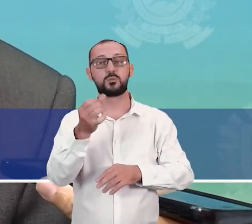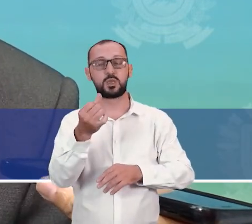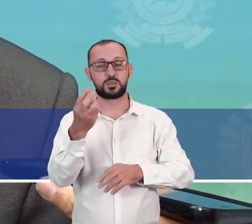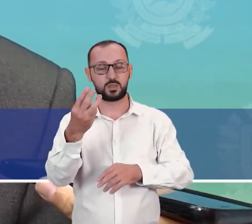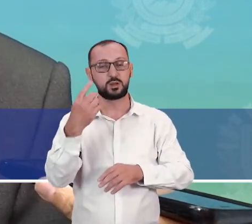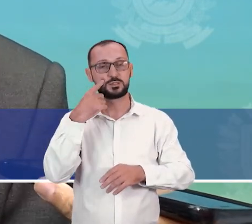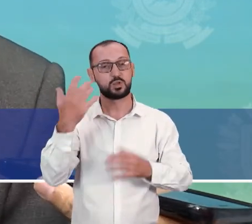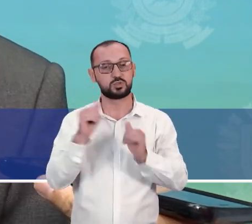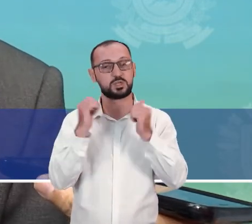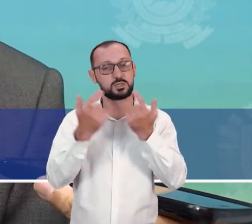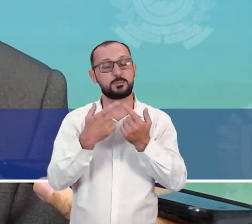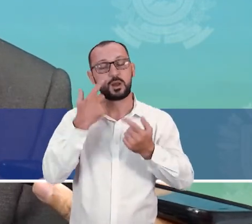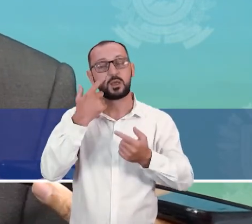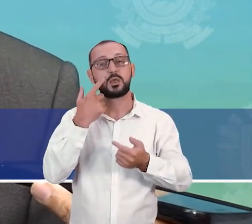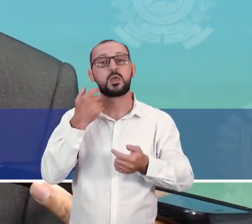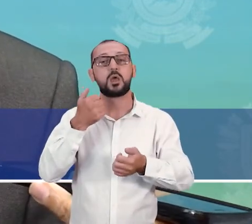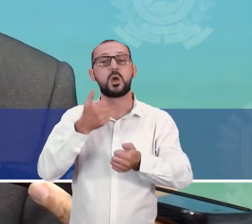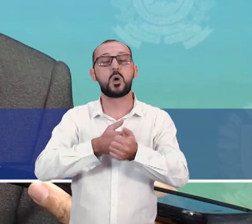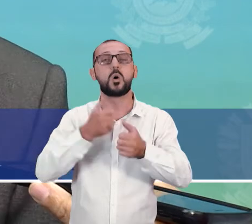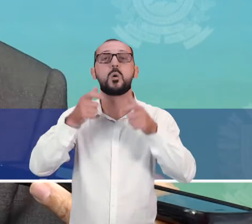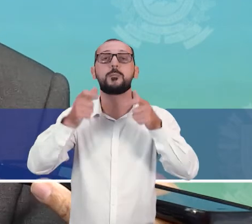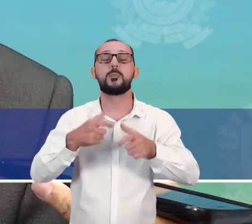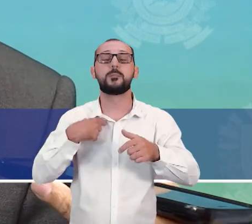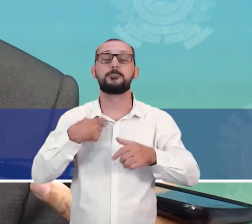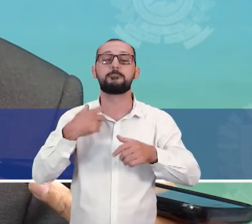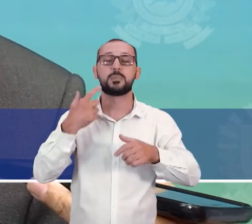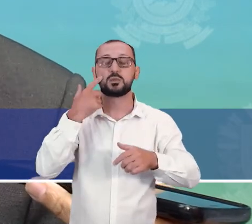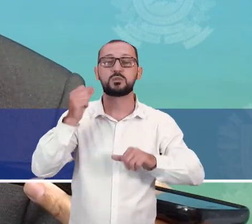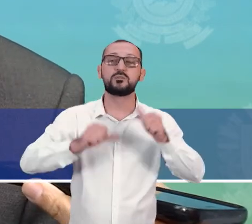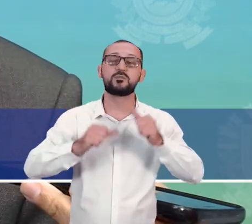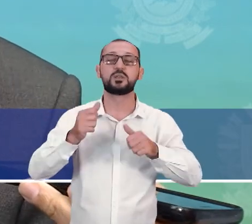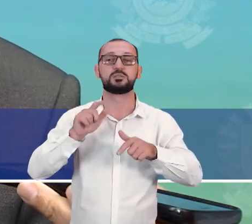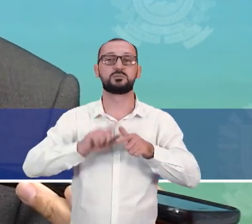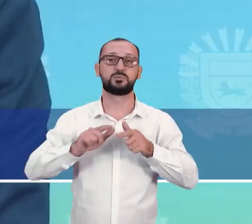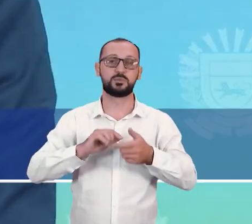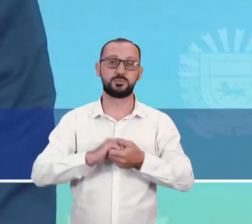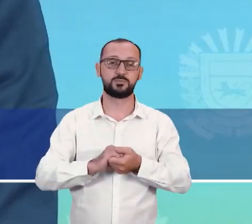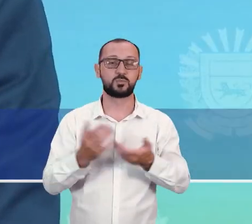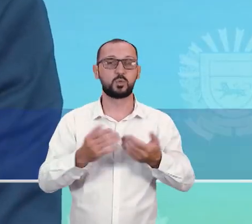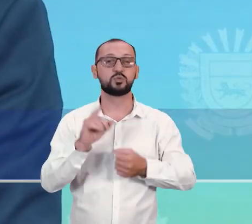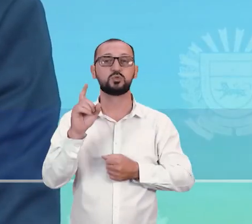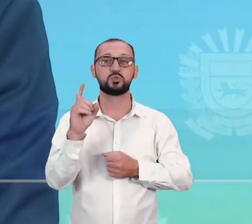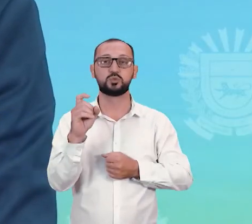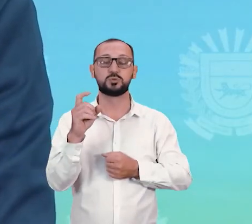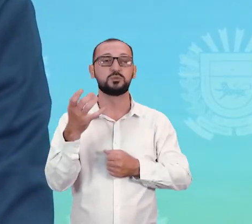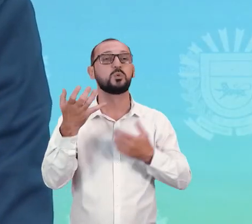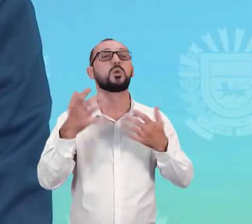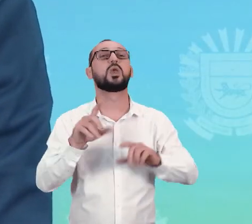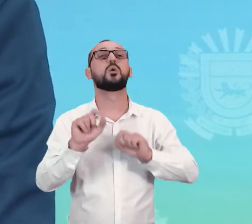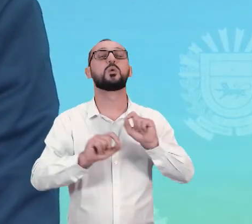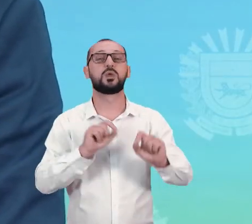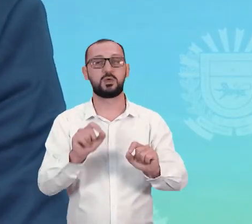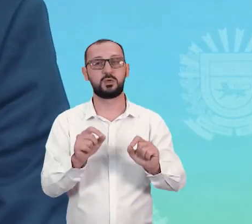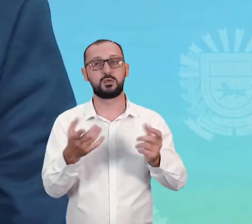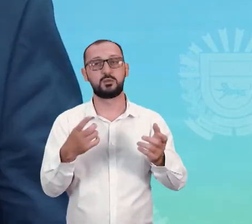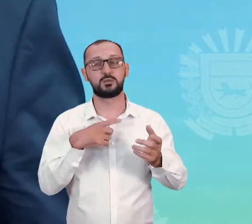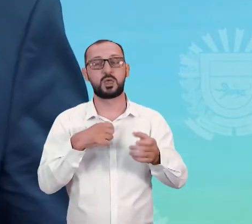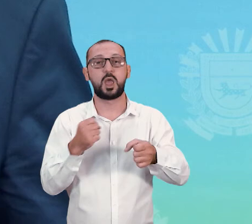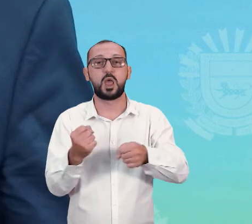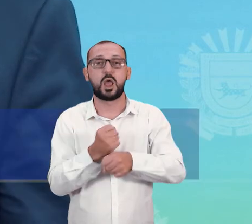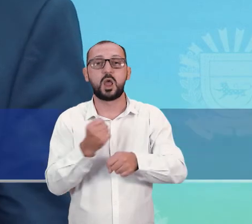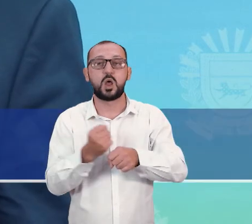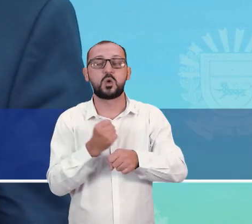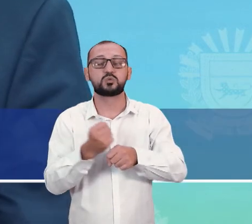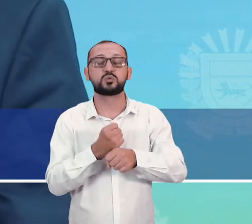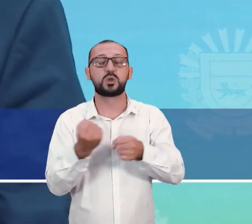solução dos poderes, e a Casa Legislativa é a caixa de ressonância de todos esses problemas. Então, Dourados hoje, na verdade, não espera nada mais do que